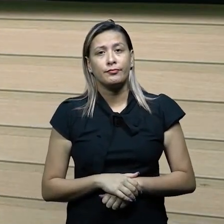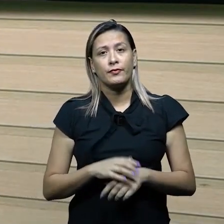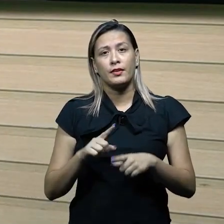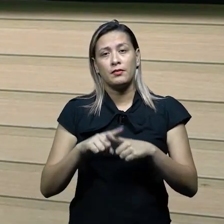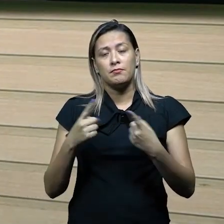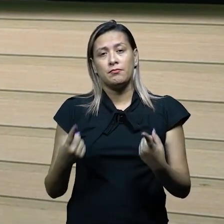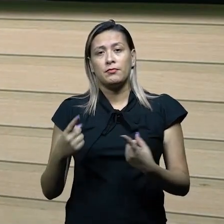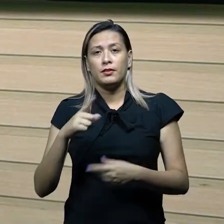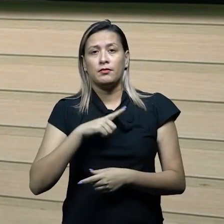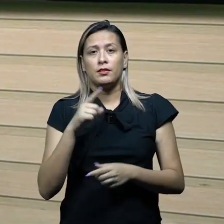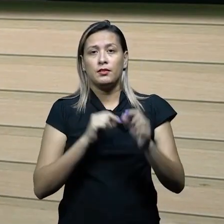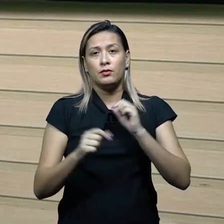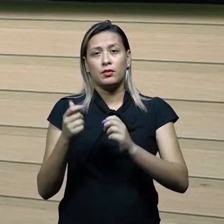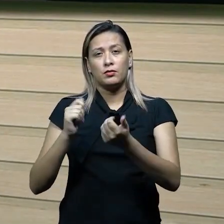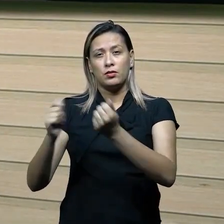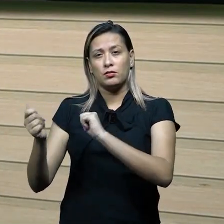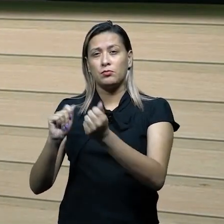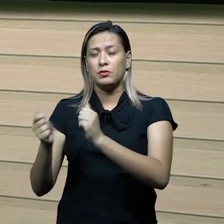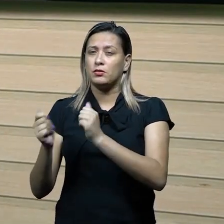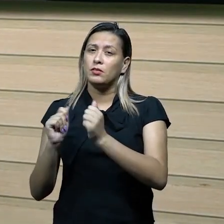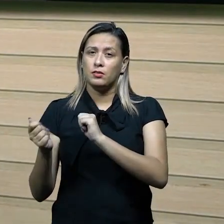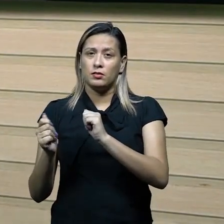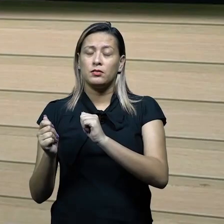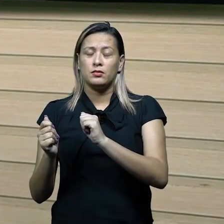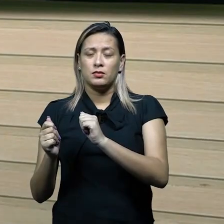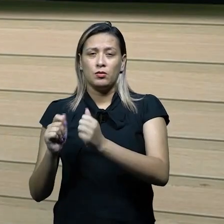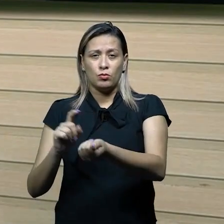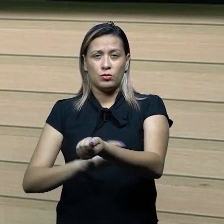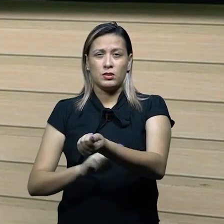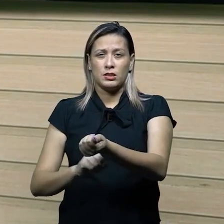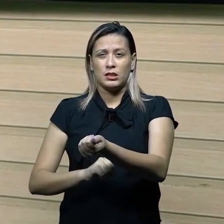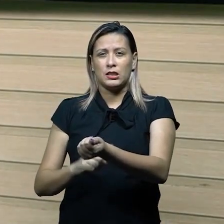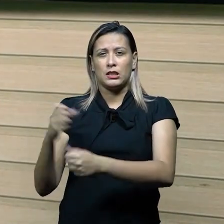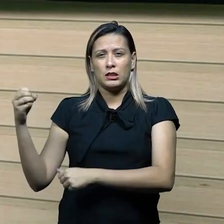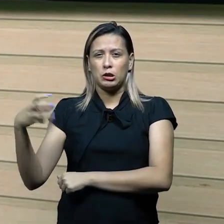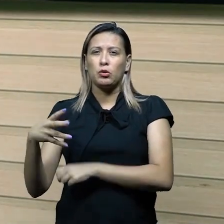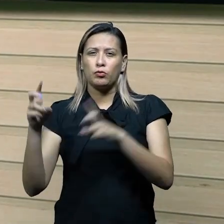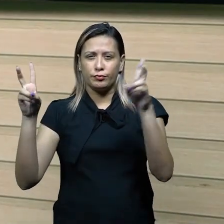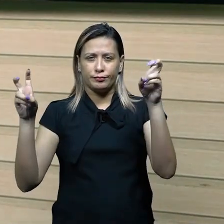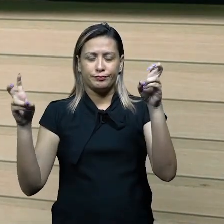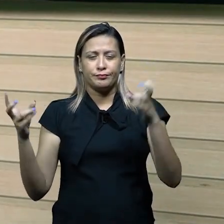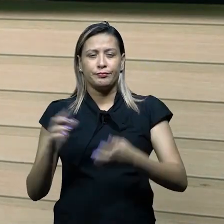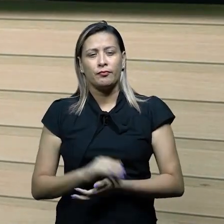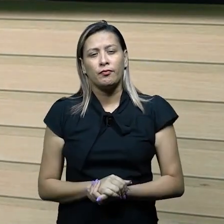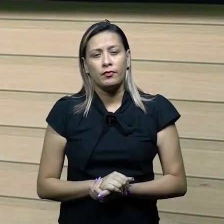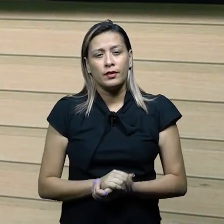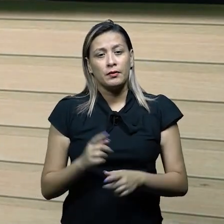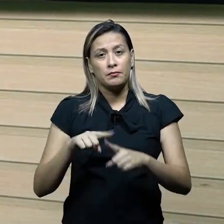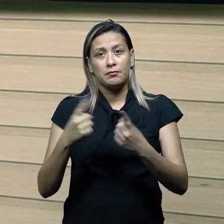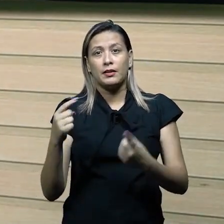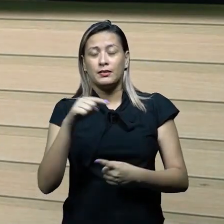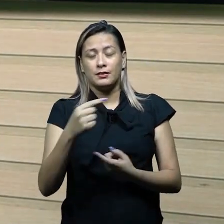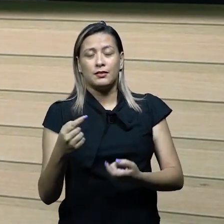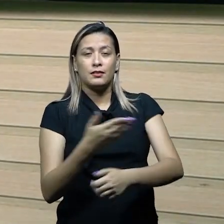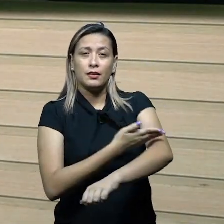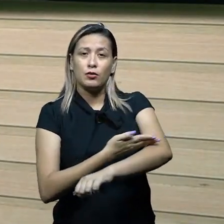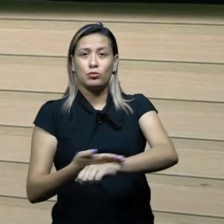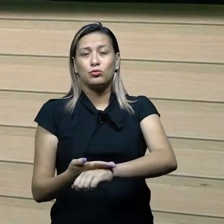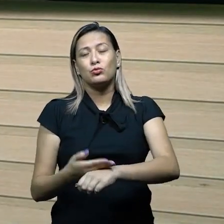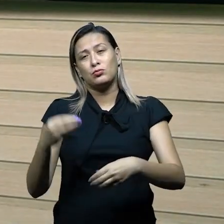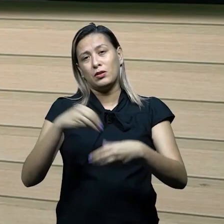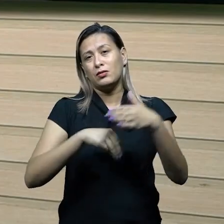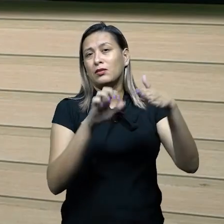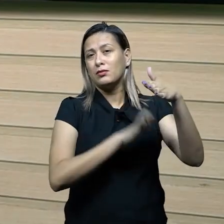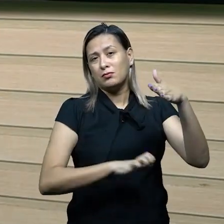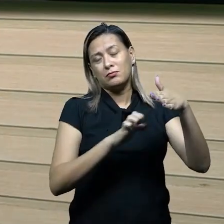que a gente chama de administração de sangue novo. Por mais que aquela pessoa mude de cargo, mas ele já está acostumado ali na empresa. É provado através de pesquisa que